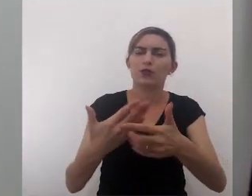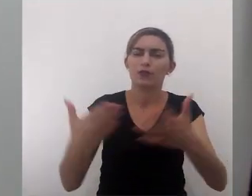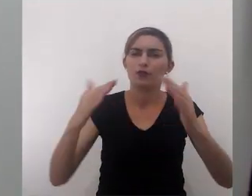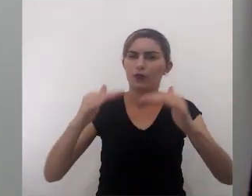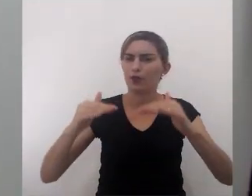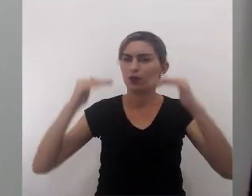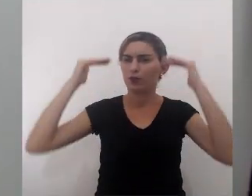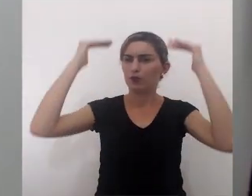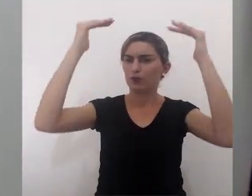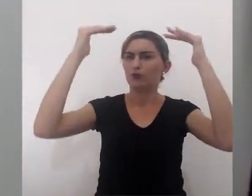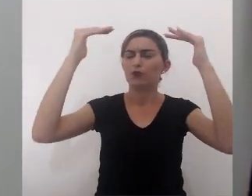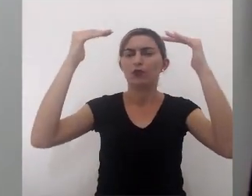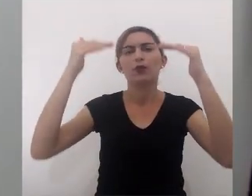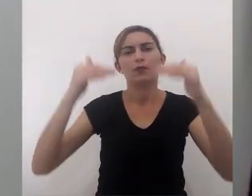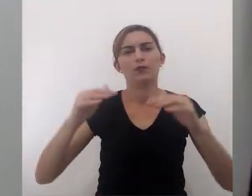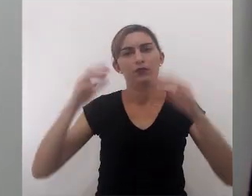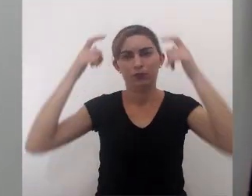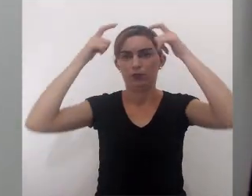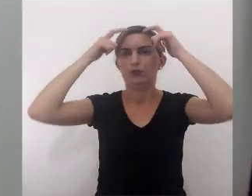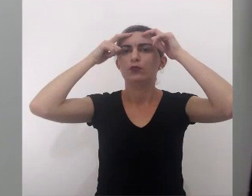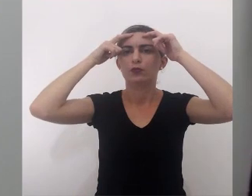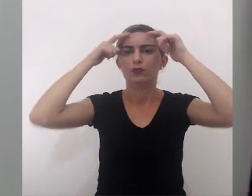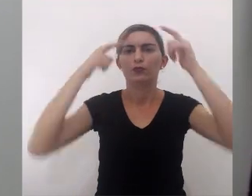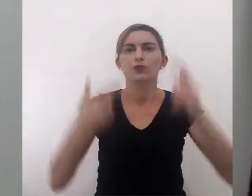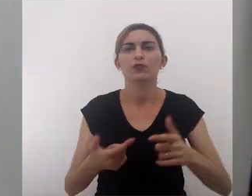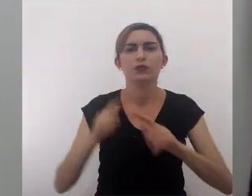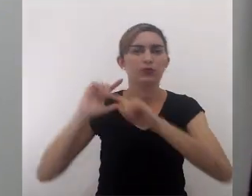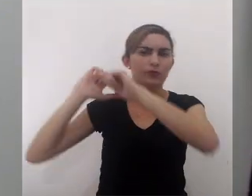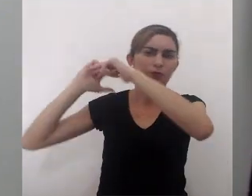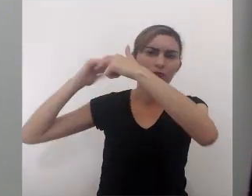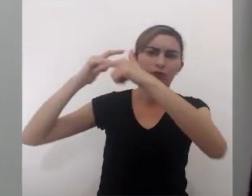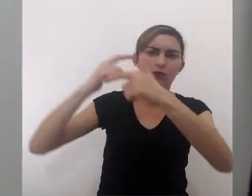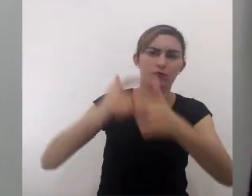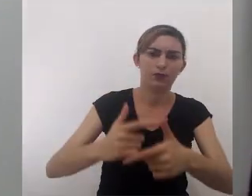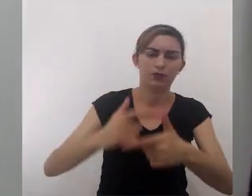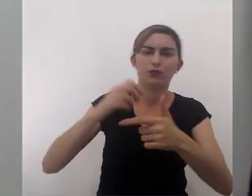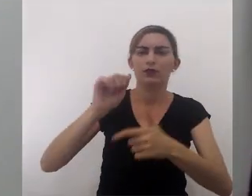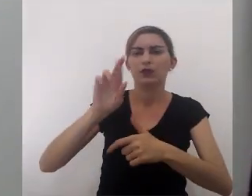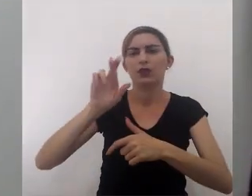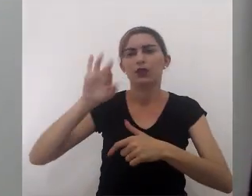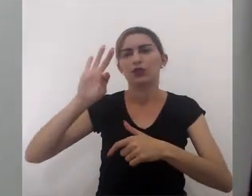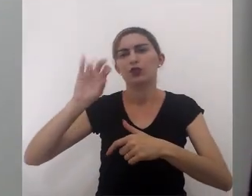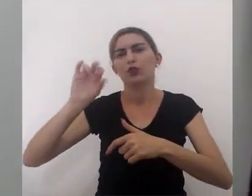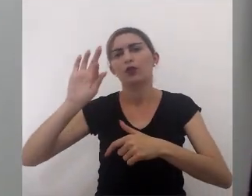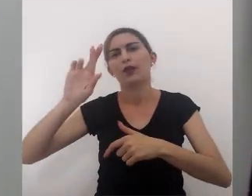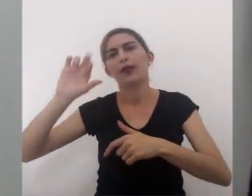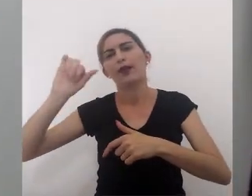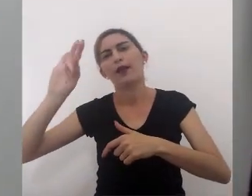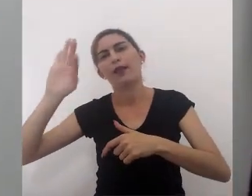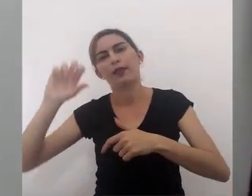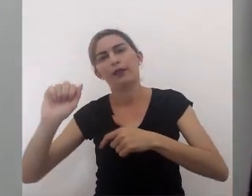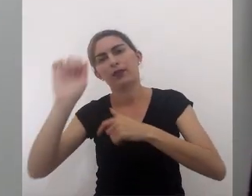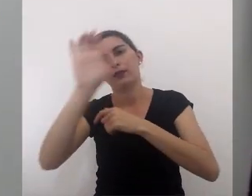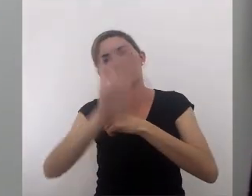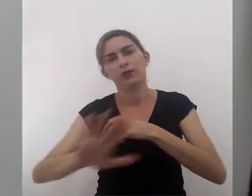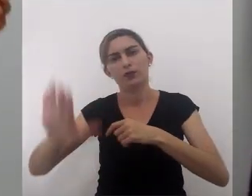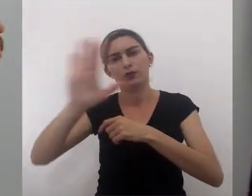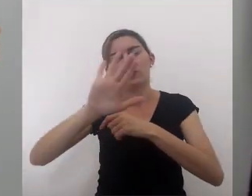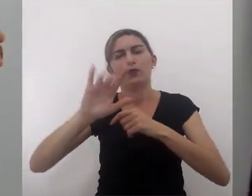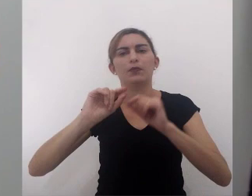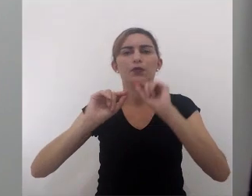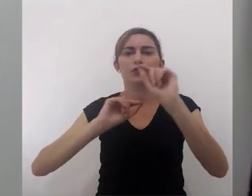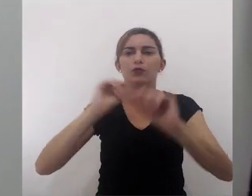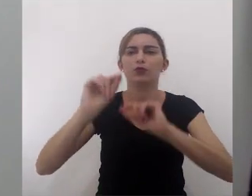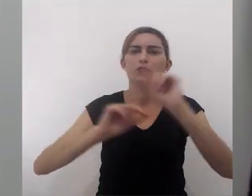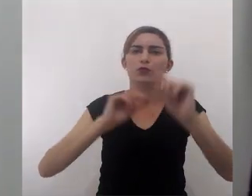do absolutismo monárquico e da tradição aristocrática da Europa, consolidando o